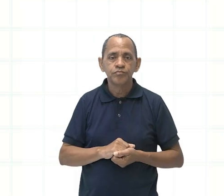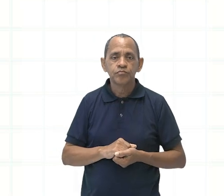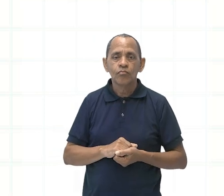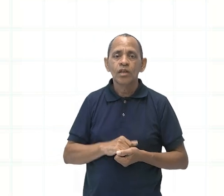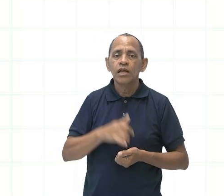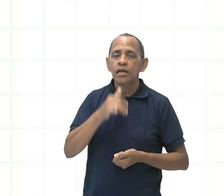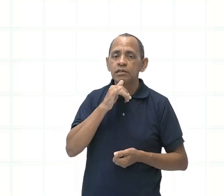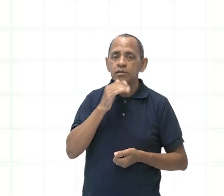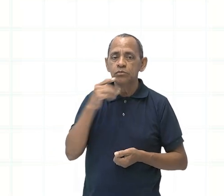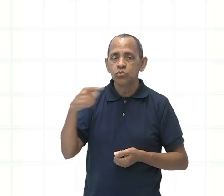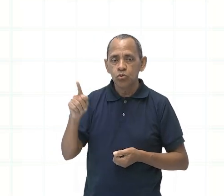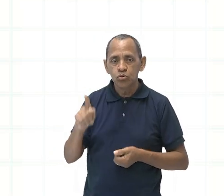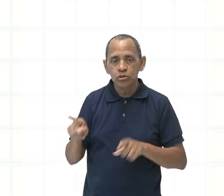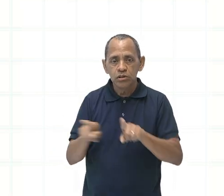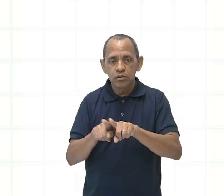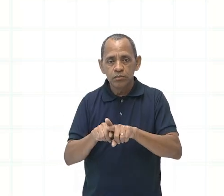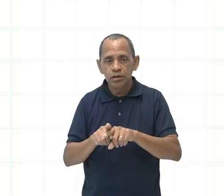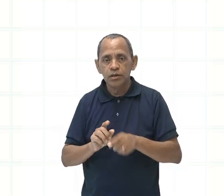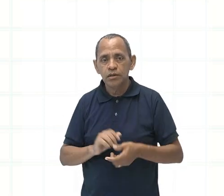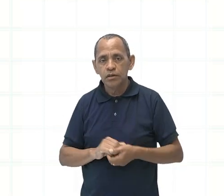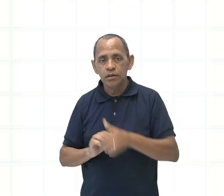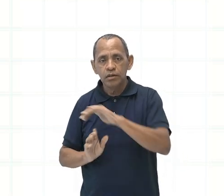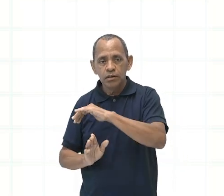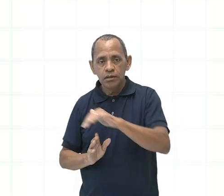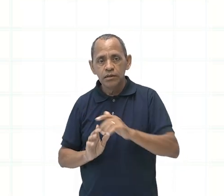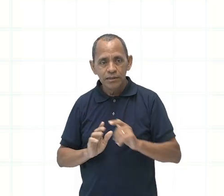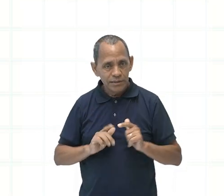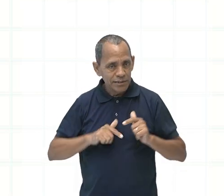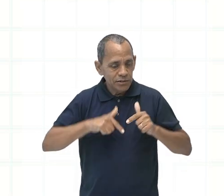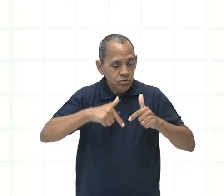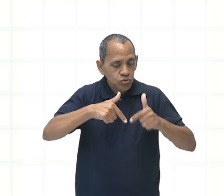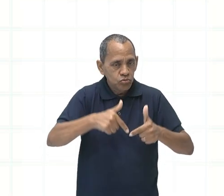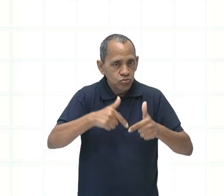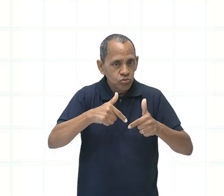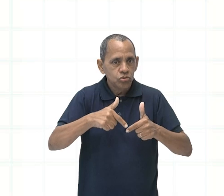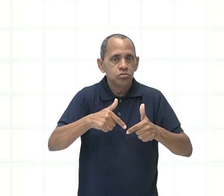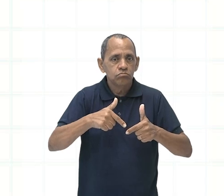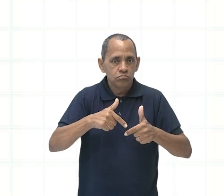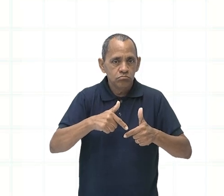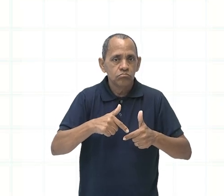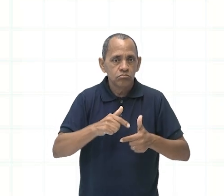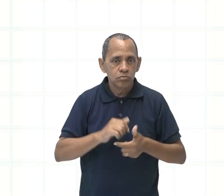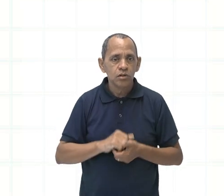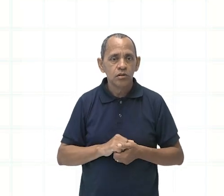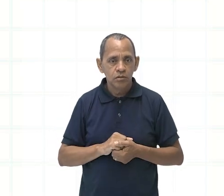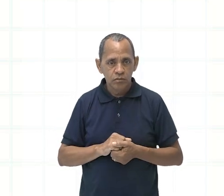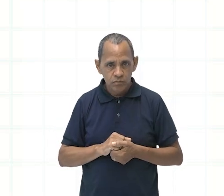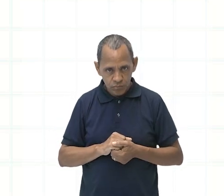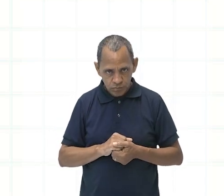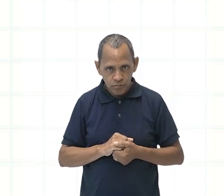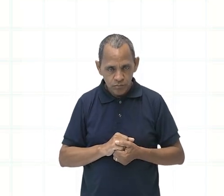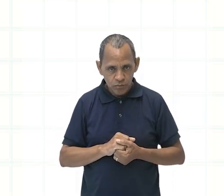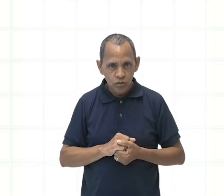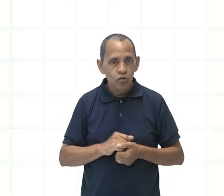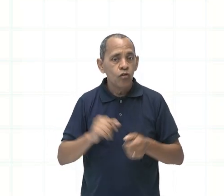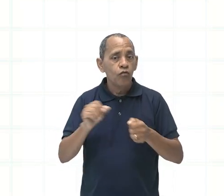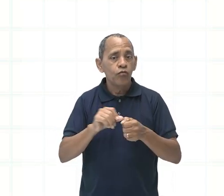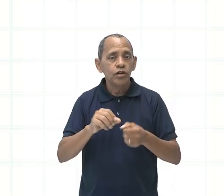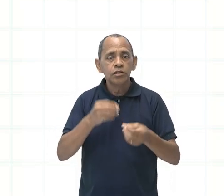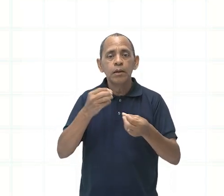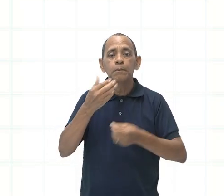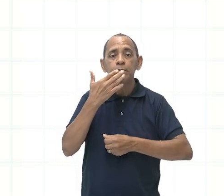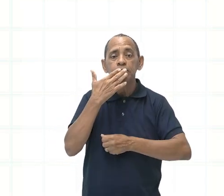tá bom? Temos um outro exemplo, vamos a eles. As atitudes foram tomadas conforme